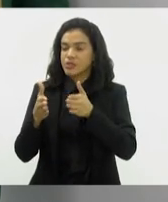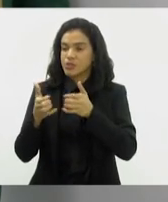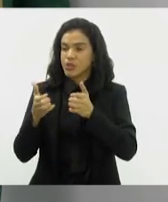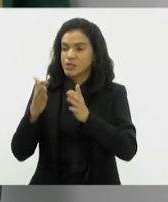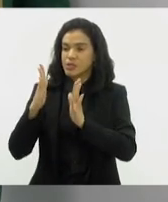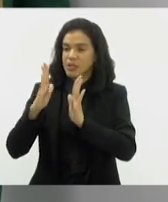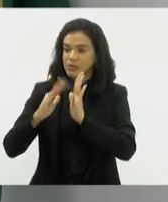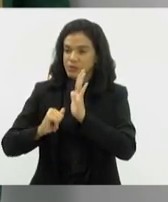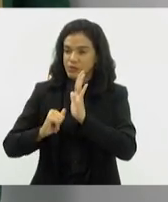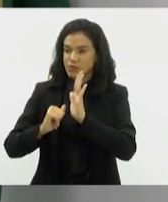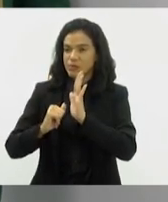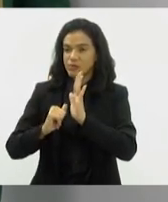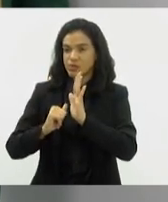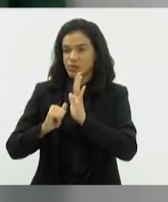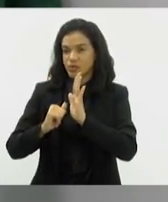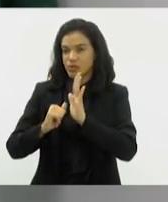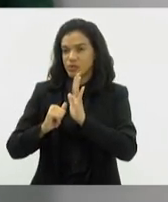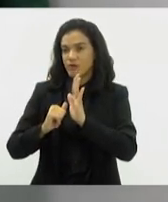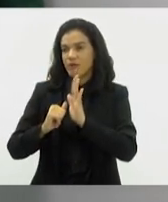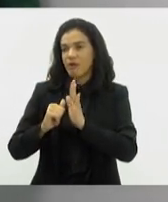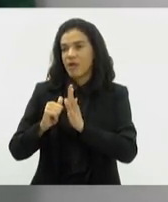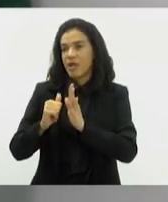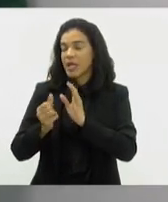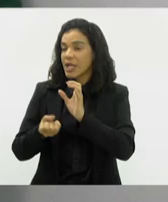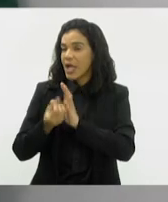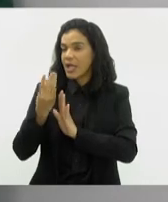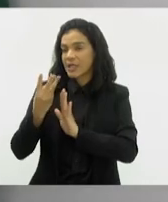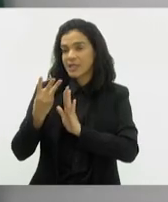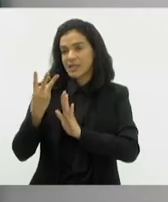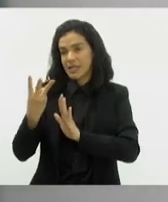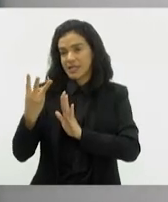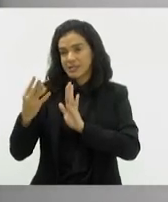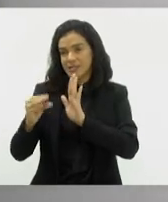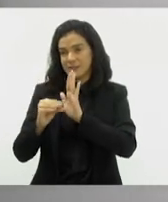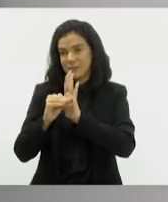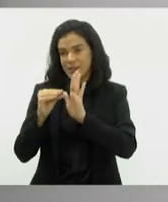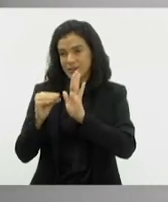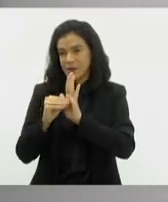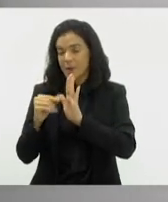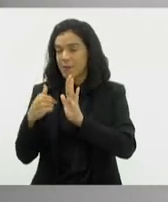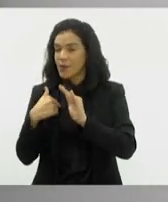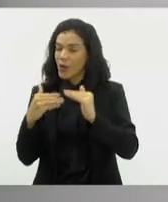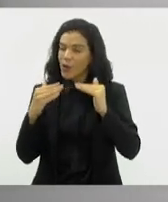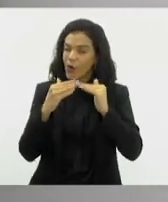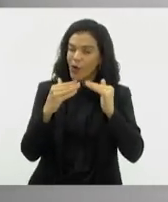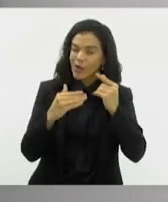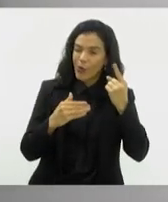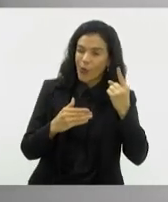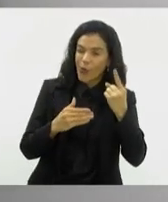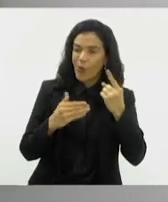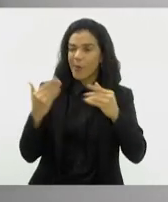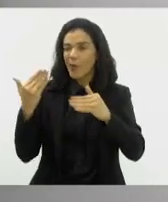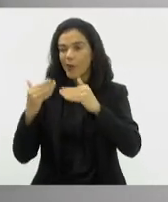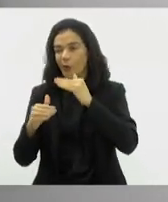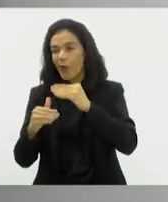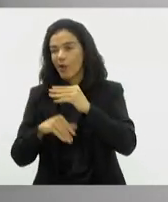fazer uma emenda suprimindo 3, faz 3 emendas. Porque às vezes a gente pode acatar uma, não acatar outra, acatar 2.